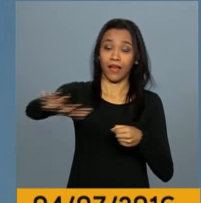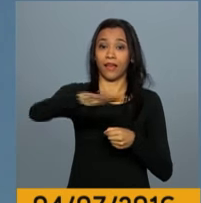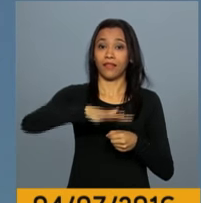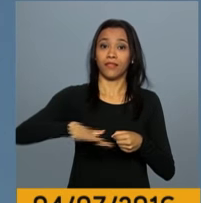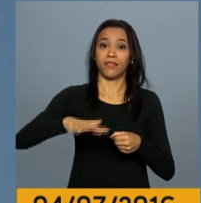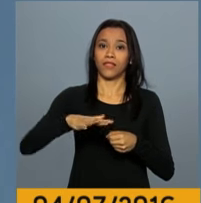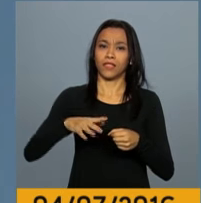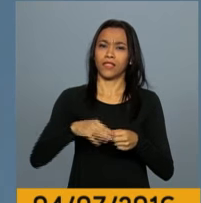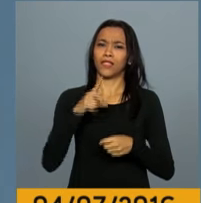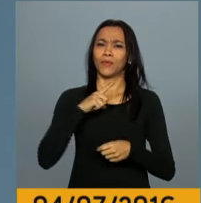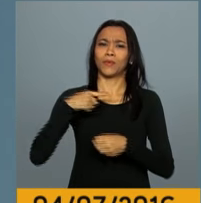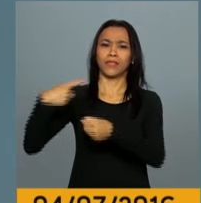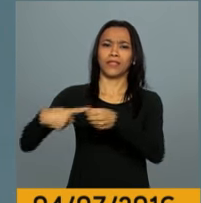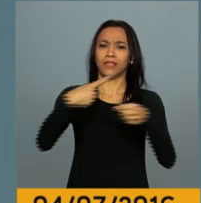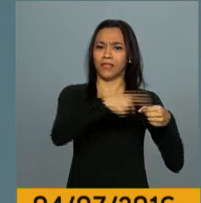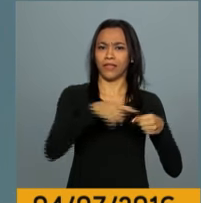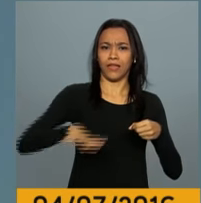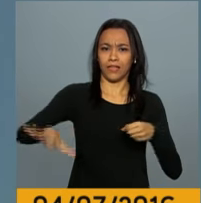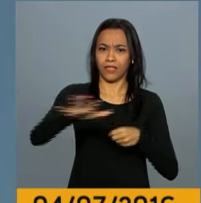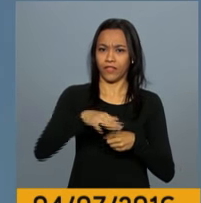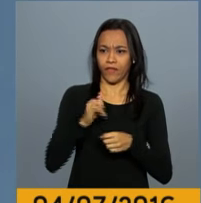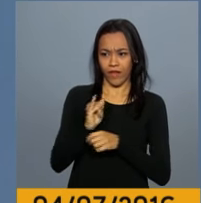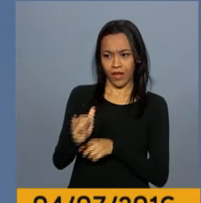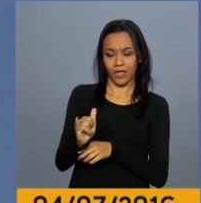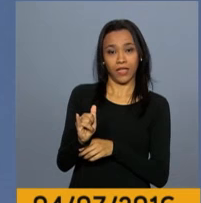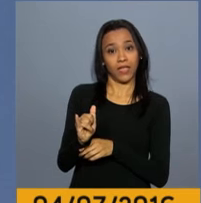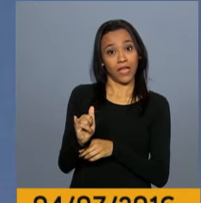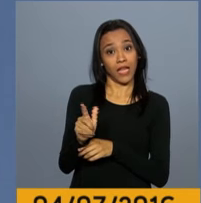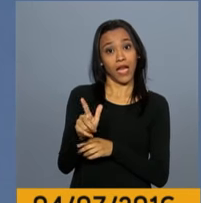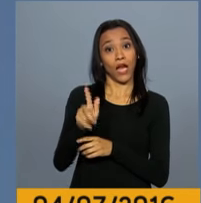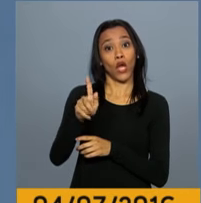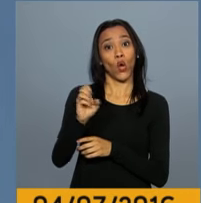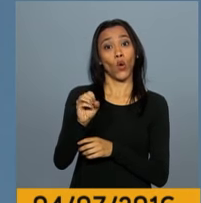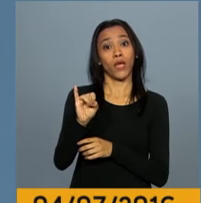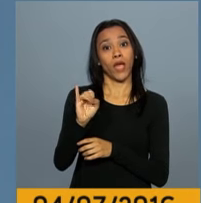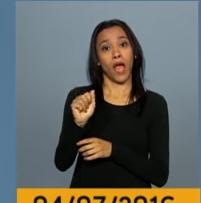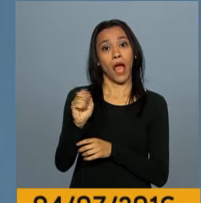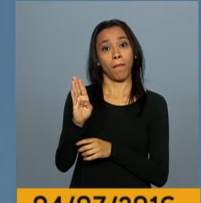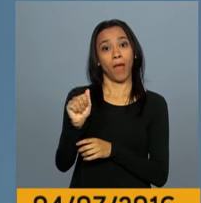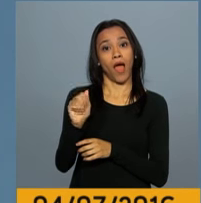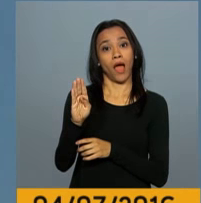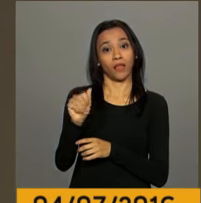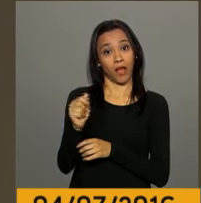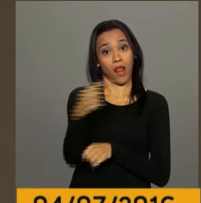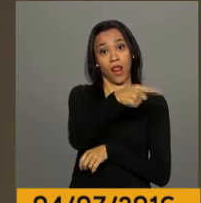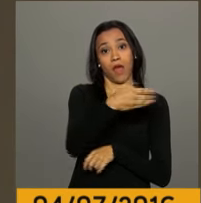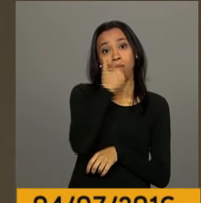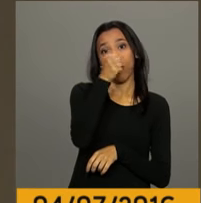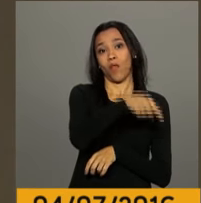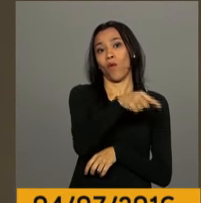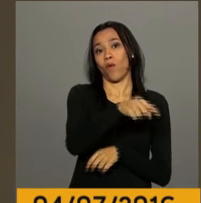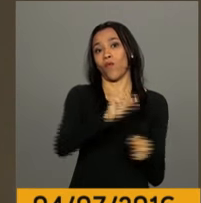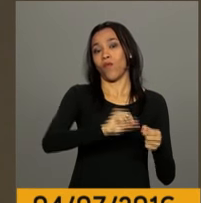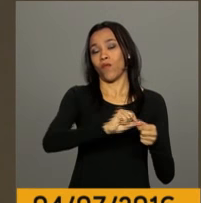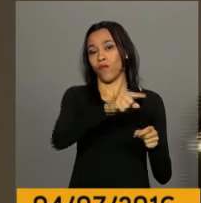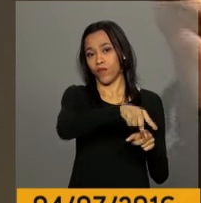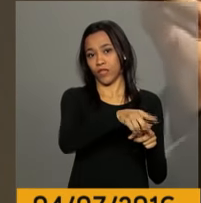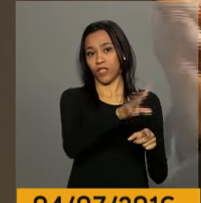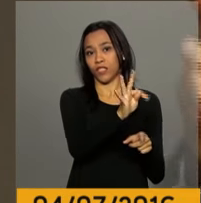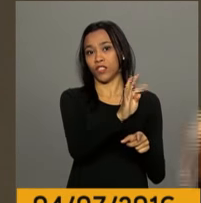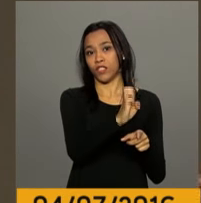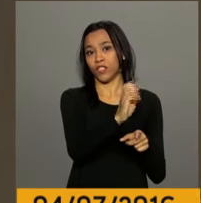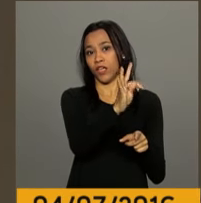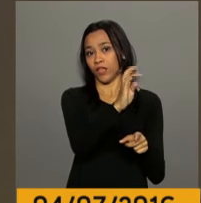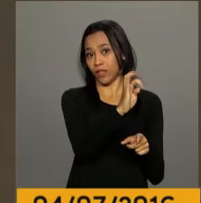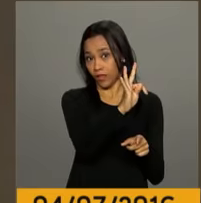Tietê ganha de Pindamonhangaba, Geraldo, é na goiabada. A goiabada de Tietê é melhor. Não é? Eu digo isso porque